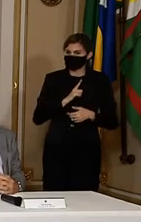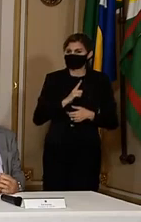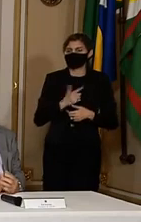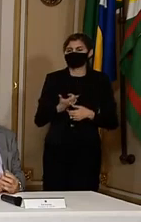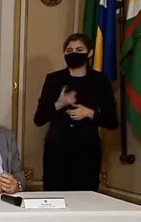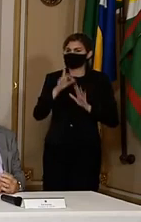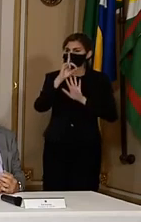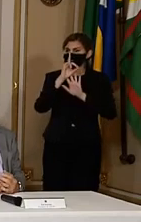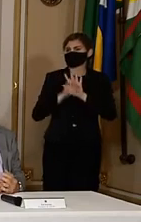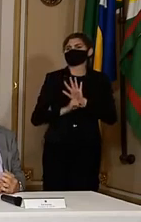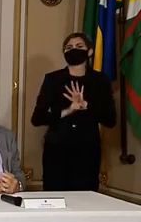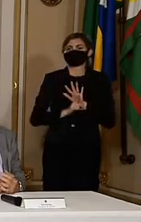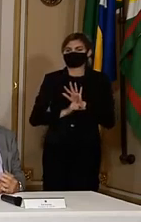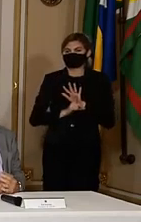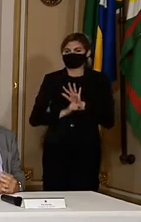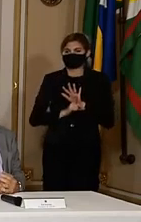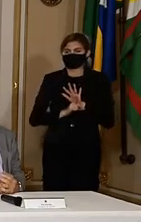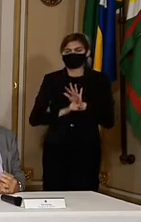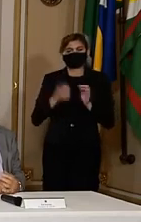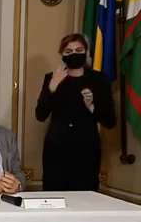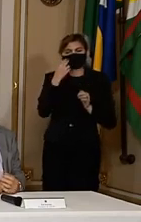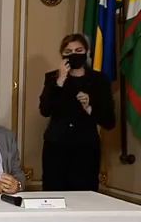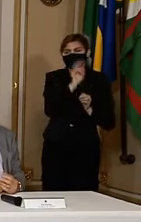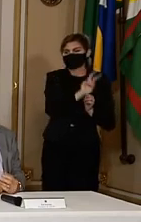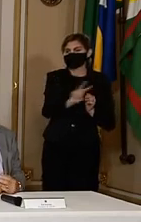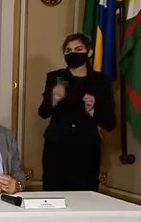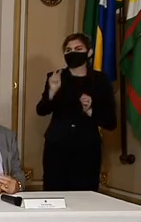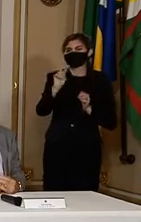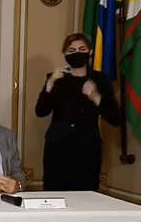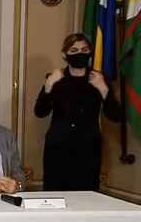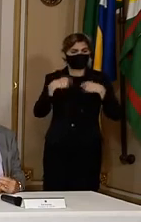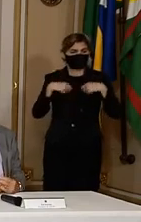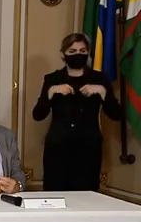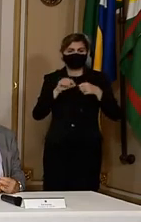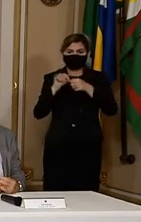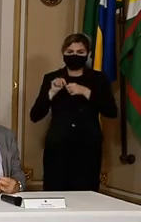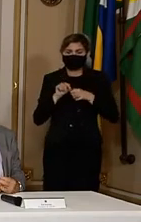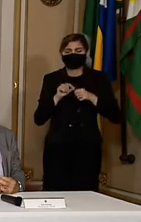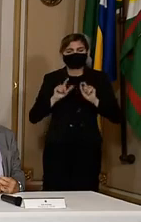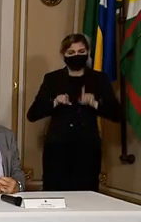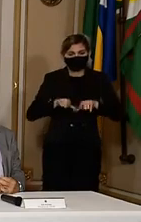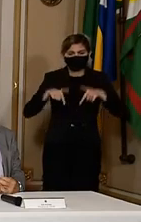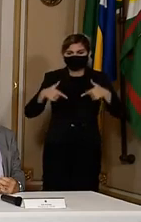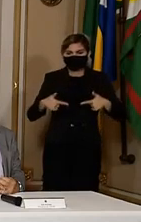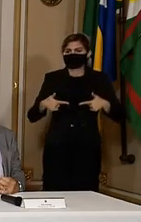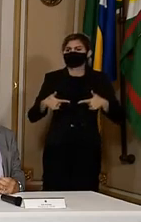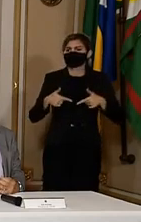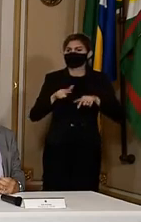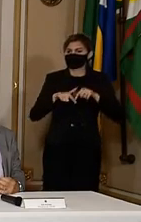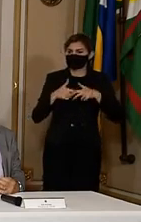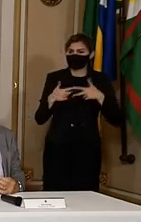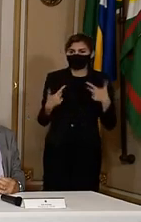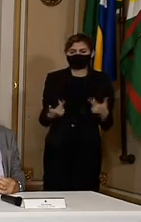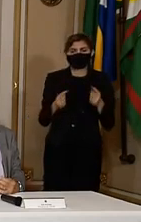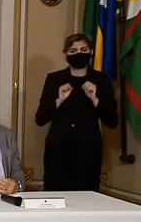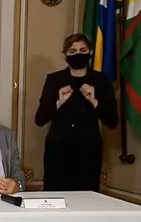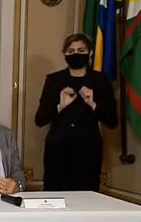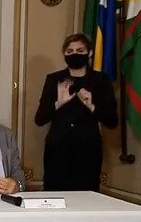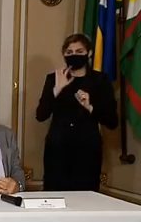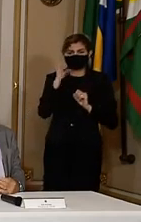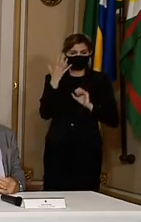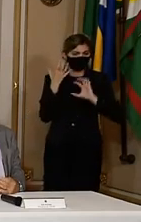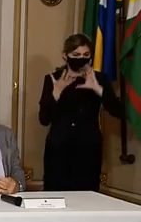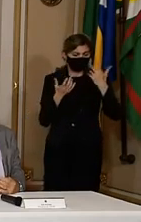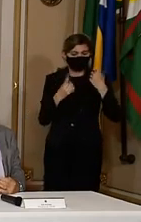o direito de ver o que precisa ser feito e criação de instrumentos para que isso possa